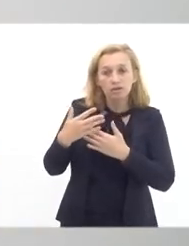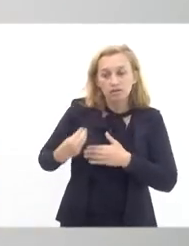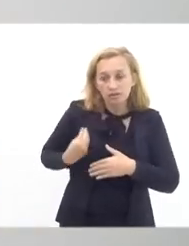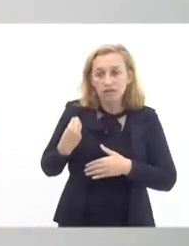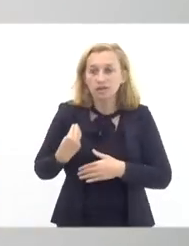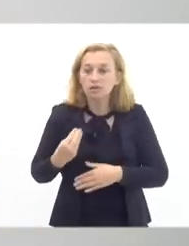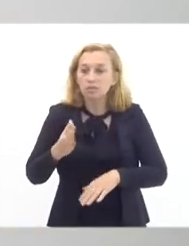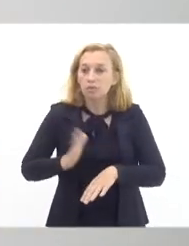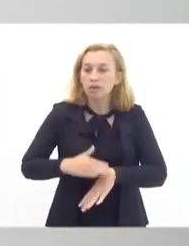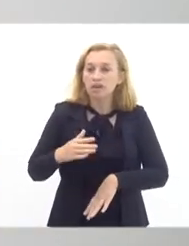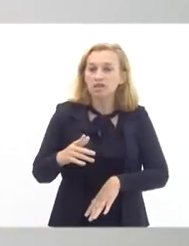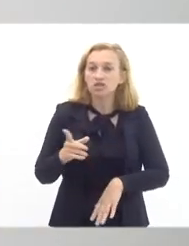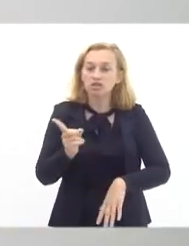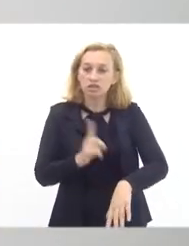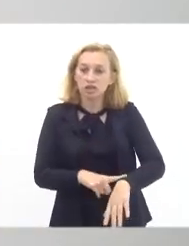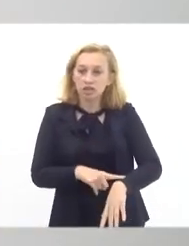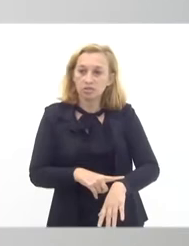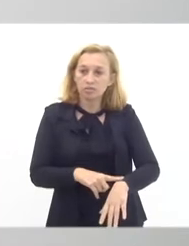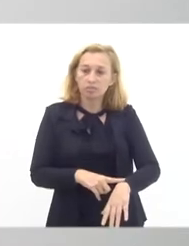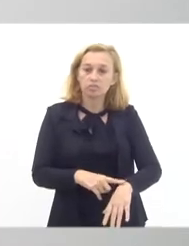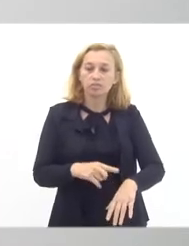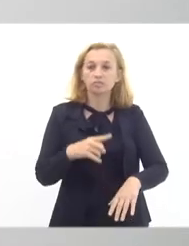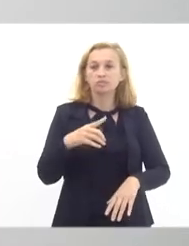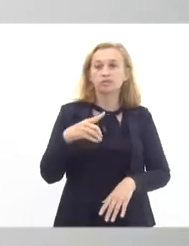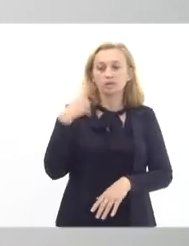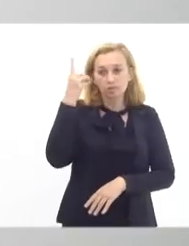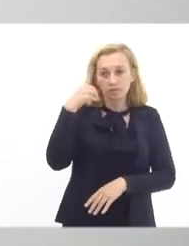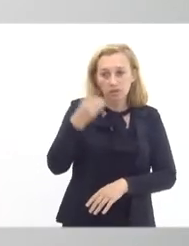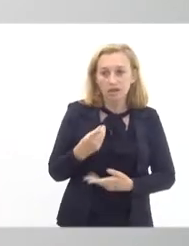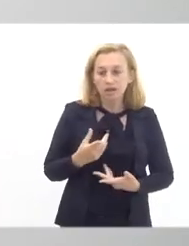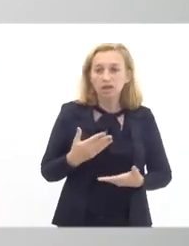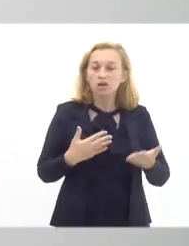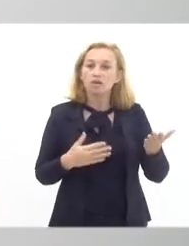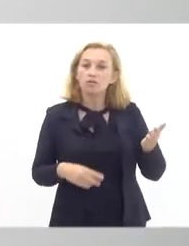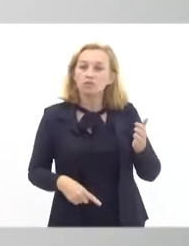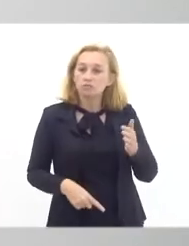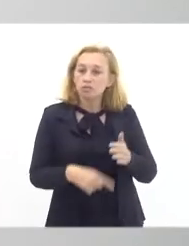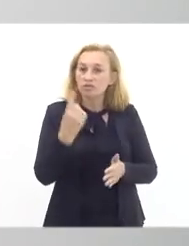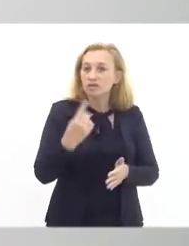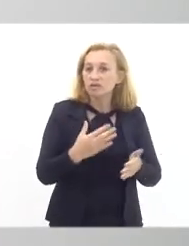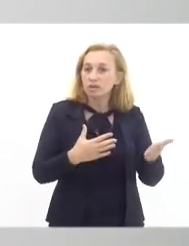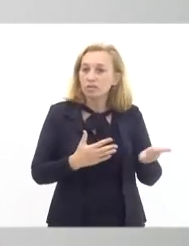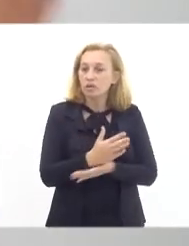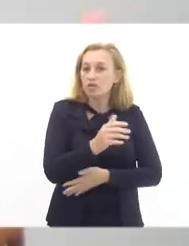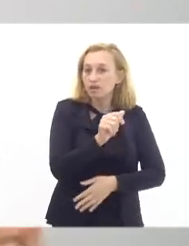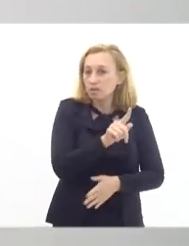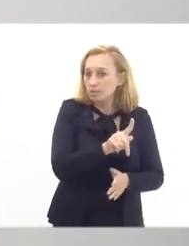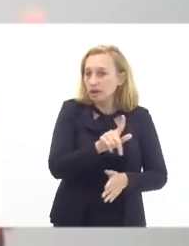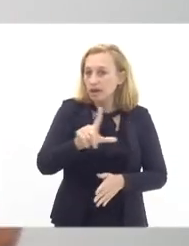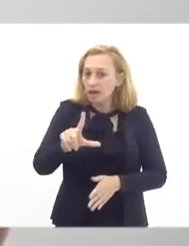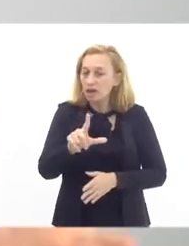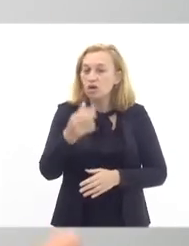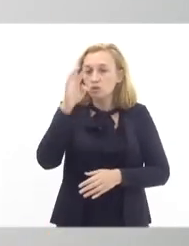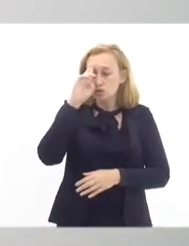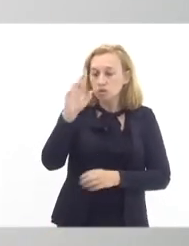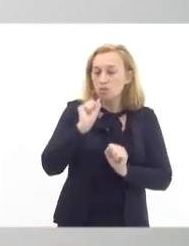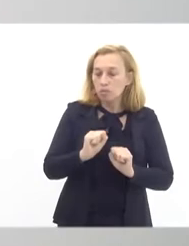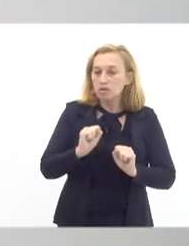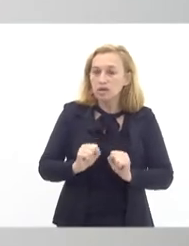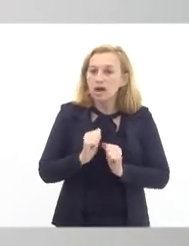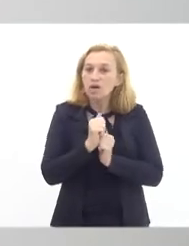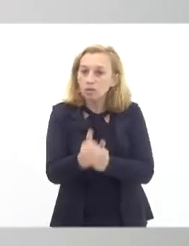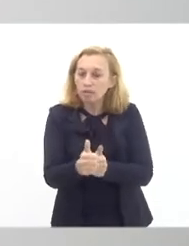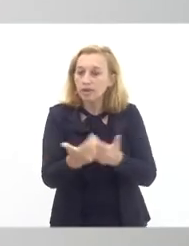por mais tempo. E, principalmente, uma vez aprovado o PL, que o senhor possa acompanhar a execução